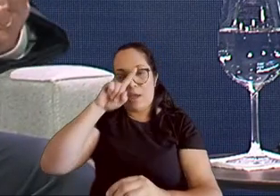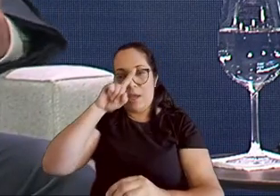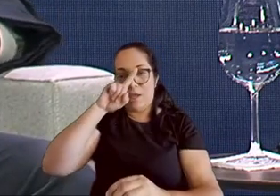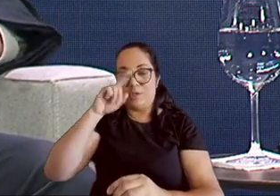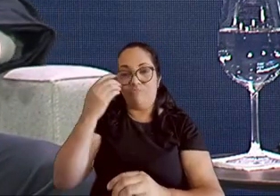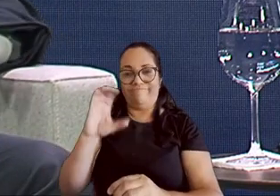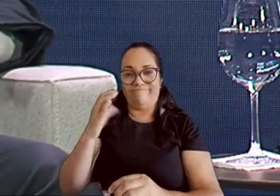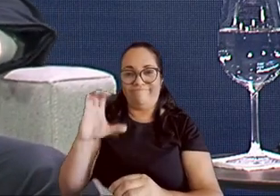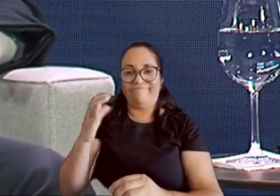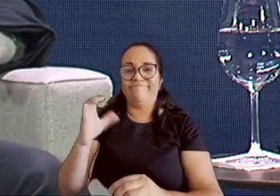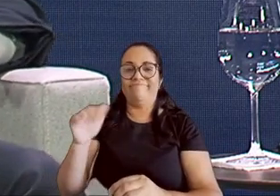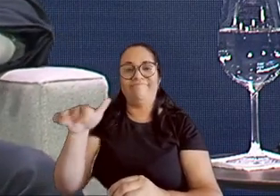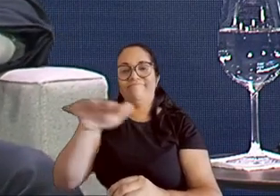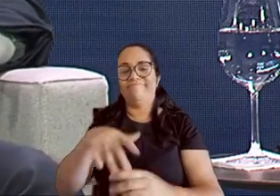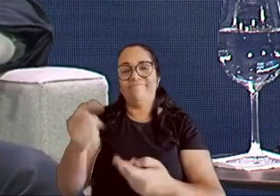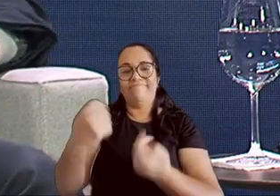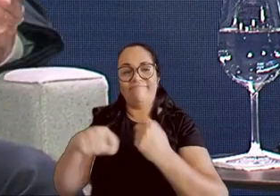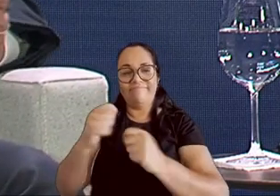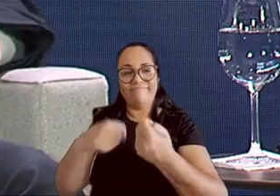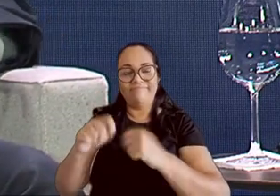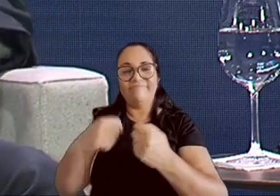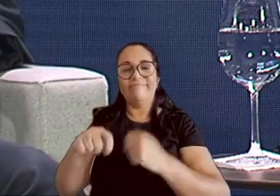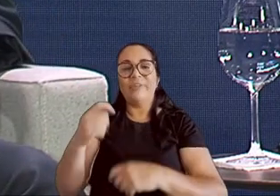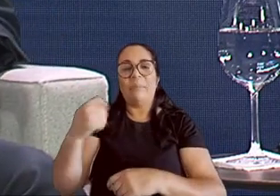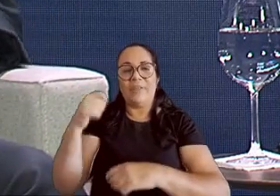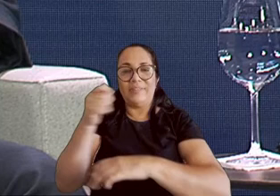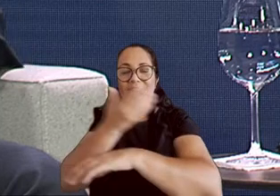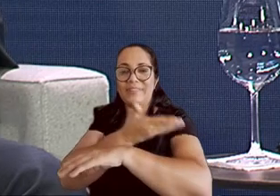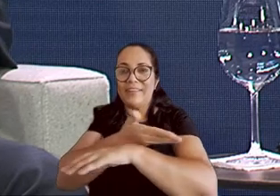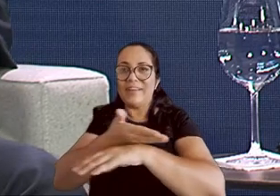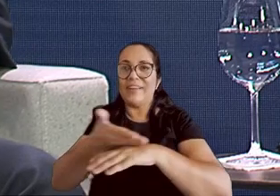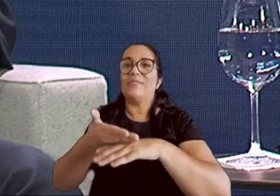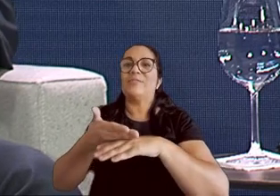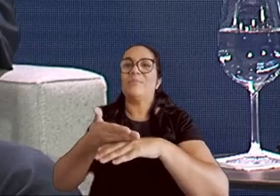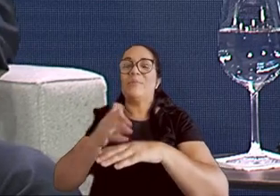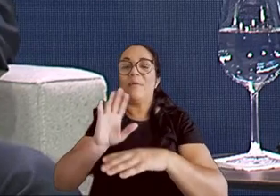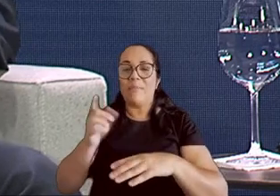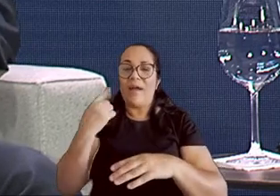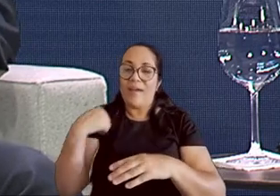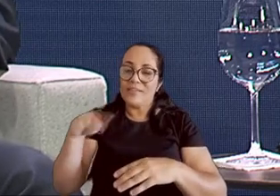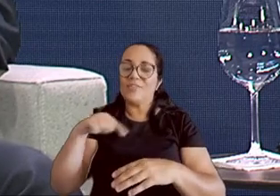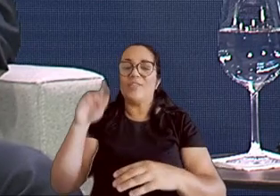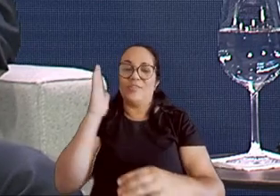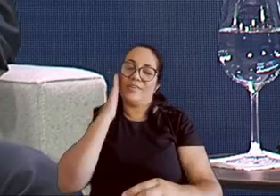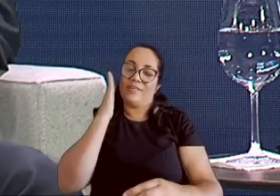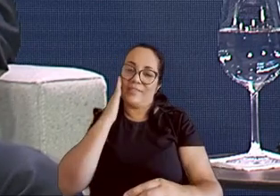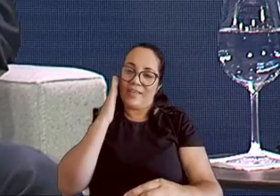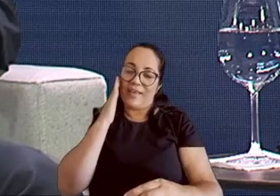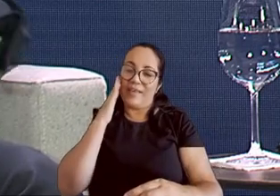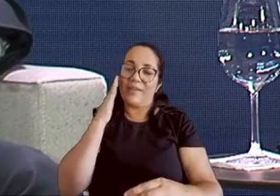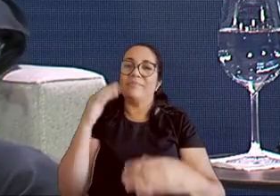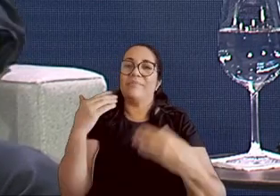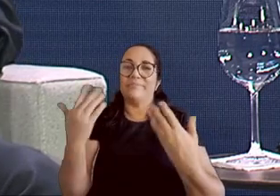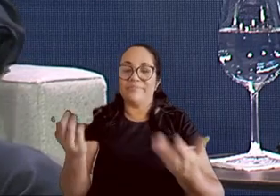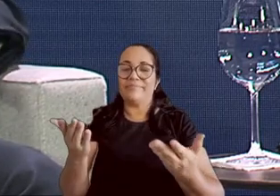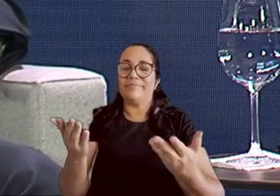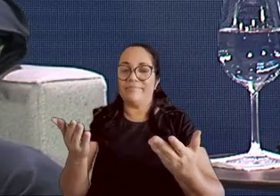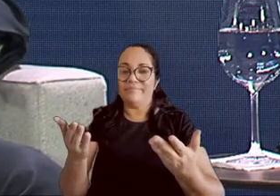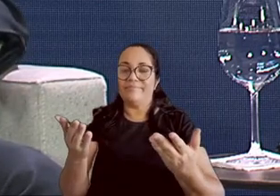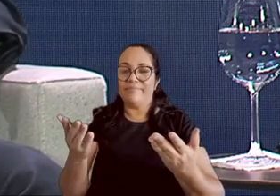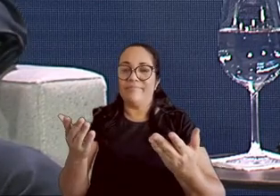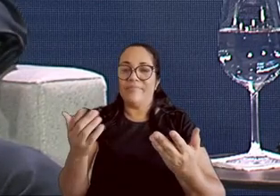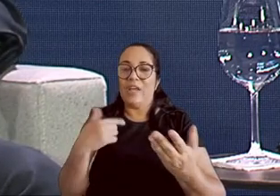mercado vai se acostumar um pouco mais esse ano Mas acho que a gente tá bem preparado acho companheiras Como já falou acho que os últimos anos não foi um ano de muito crescimento